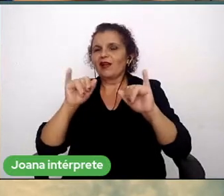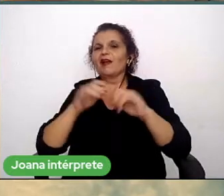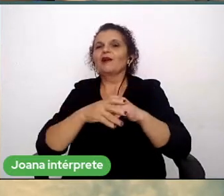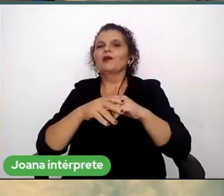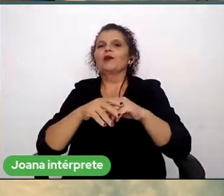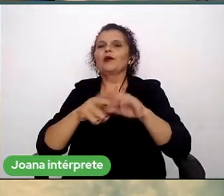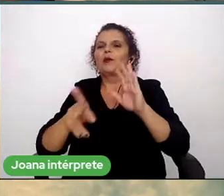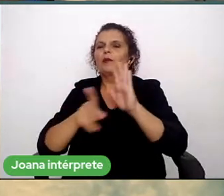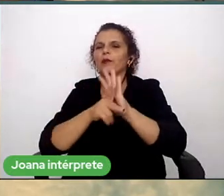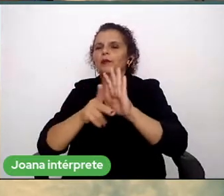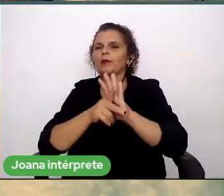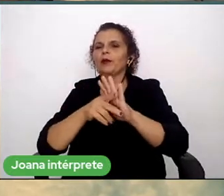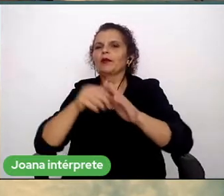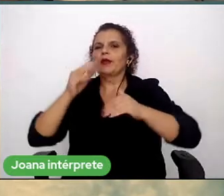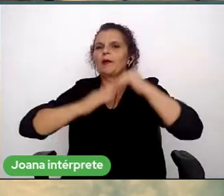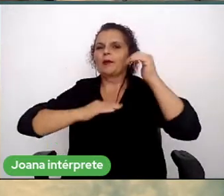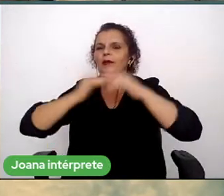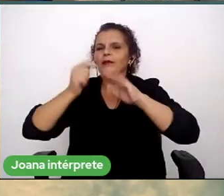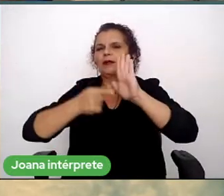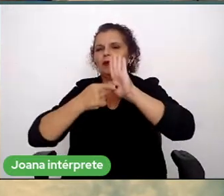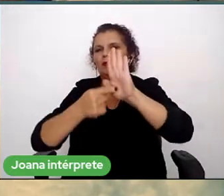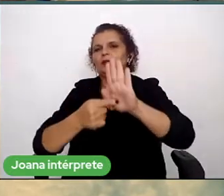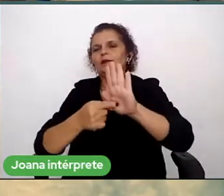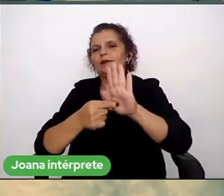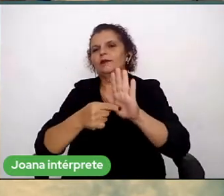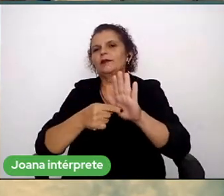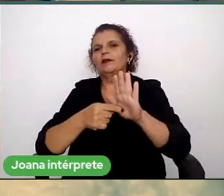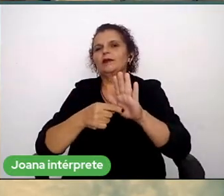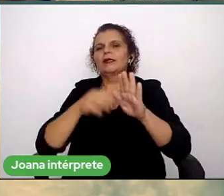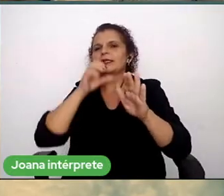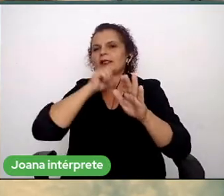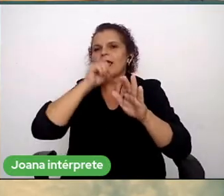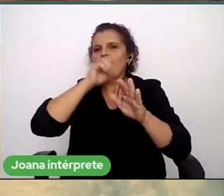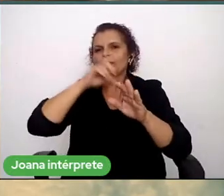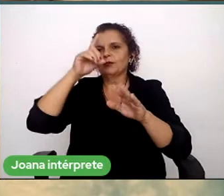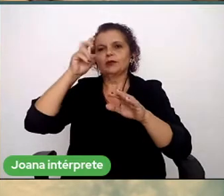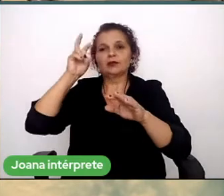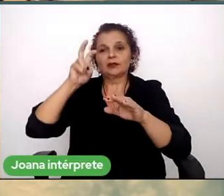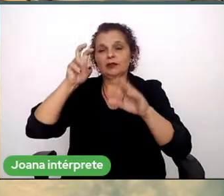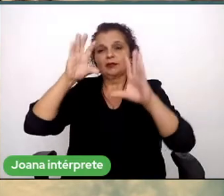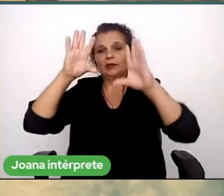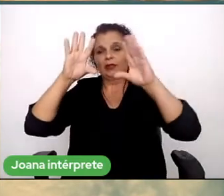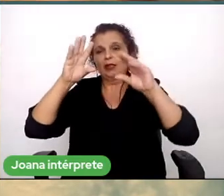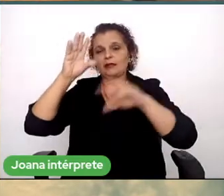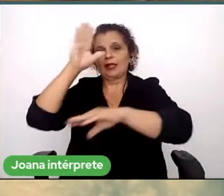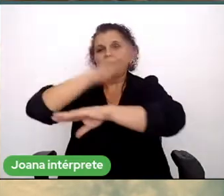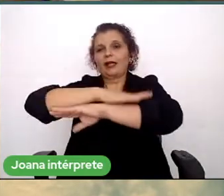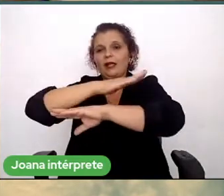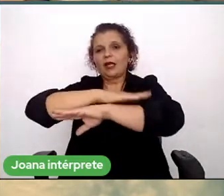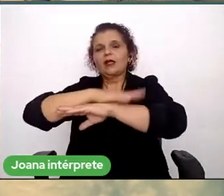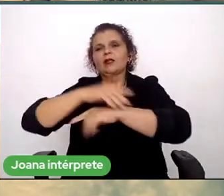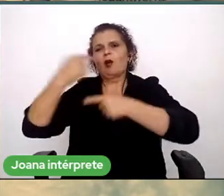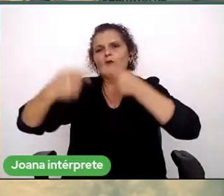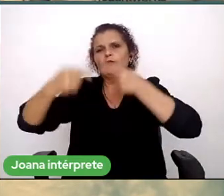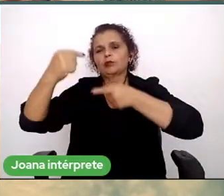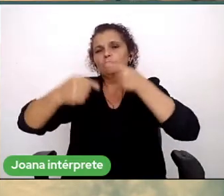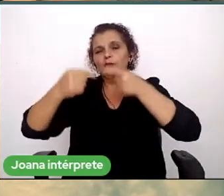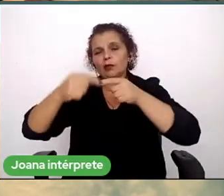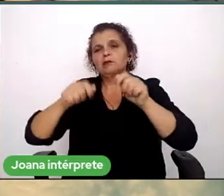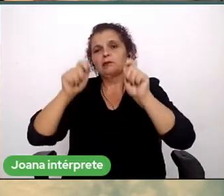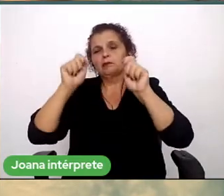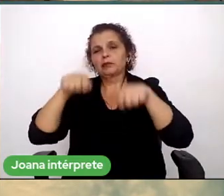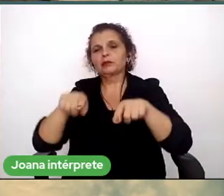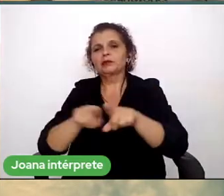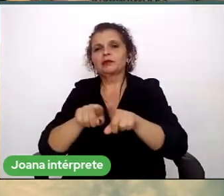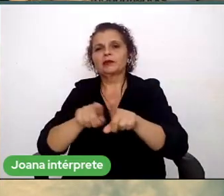dessa prática uma outra apresentação no age o Brasil no sábado às cinco horas da tarde tá então quem quiser participar dessa discussão e falar sobre isso com mais